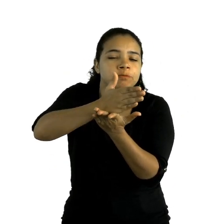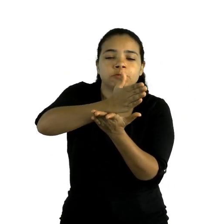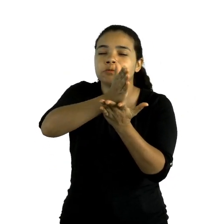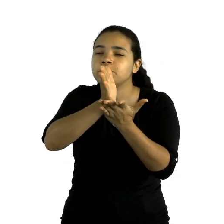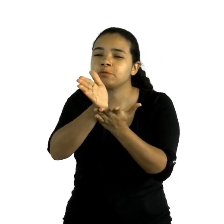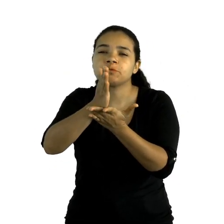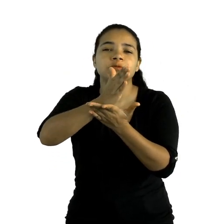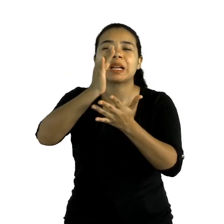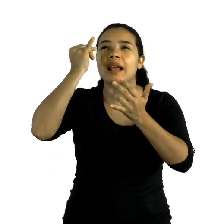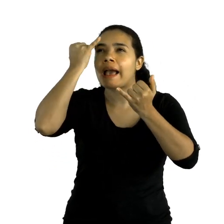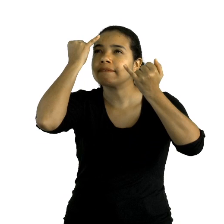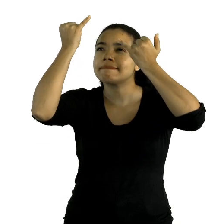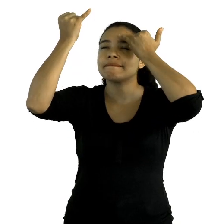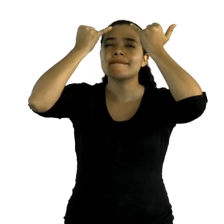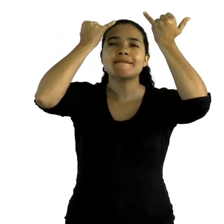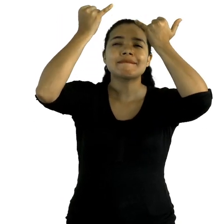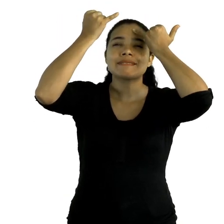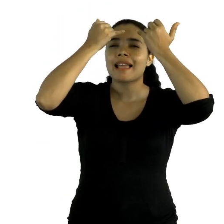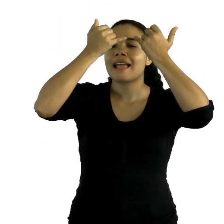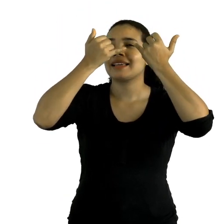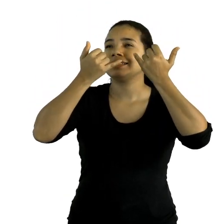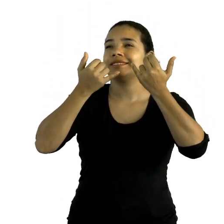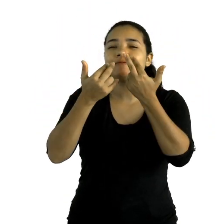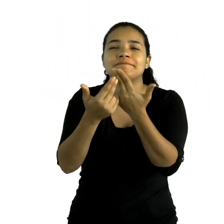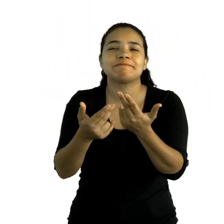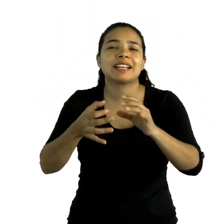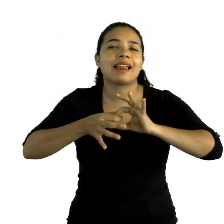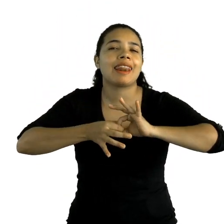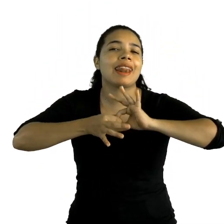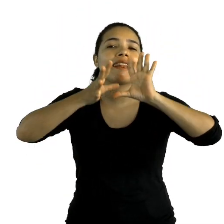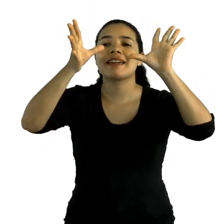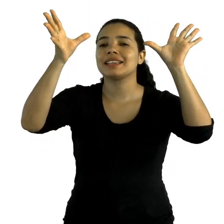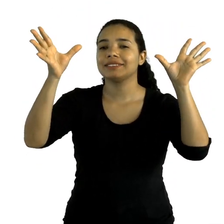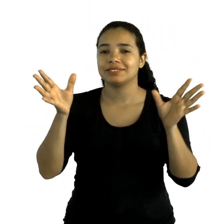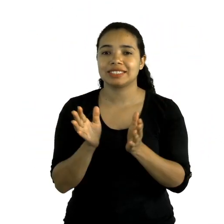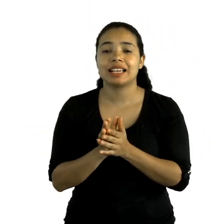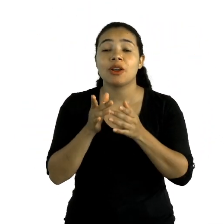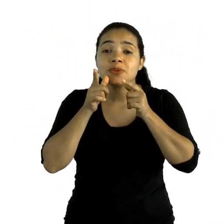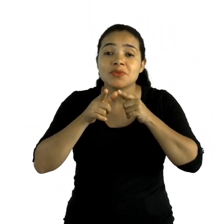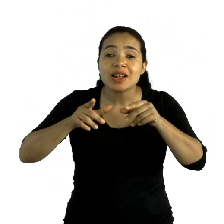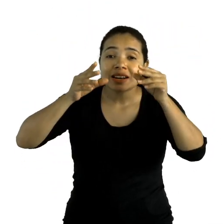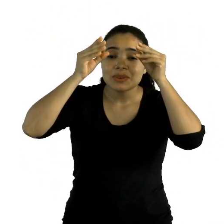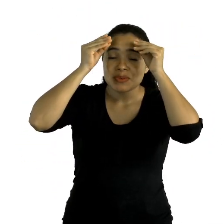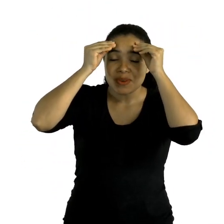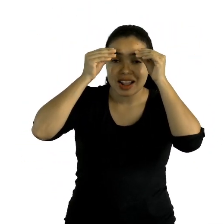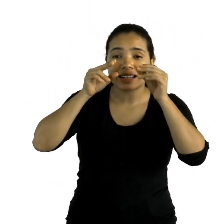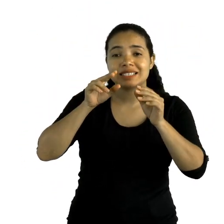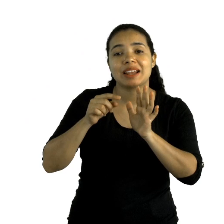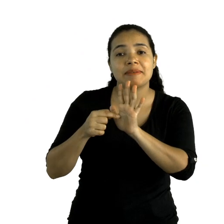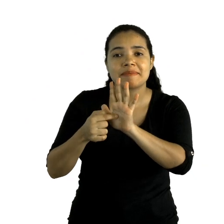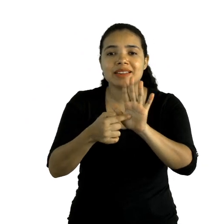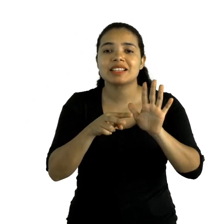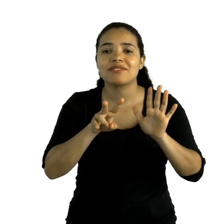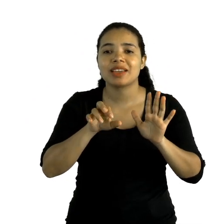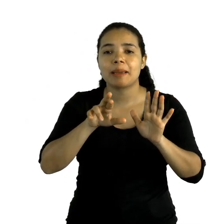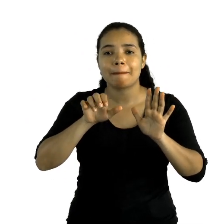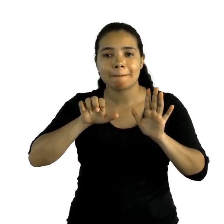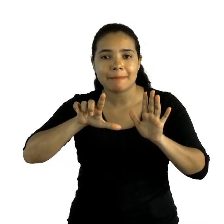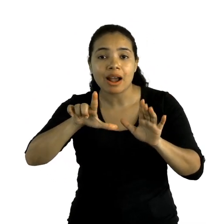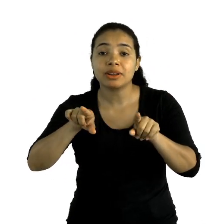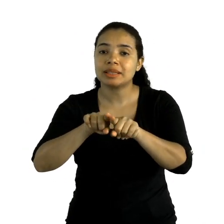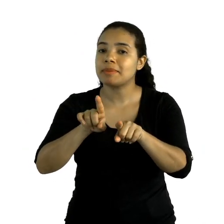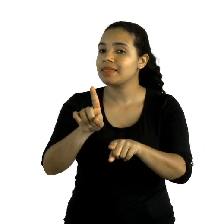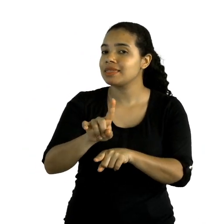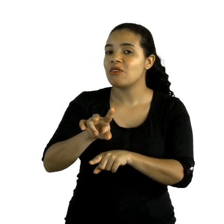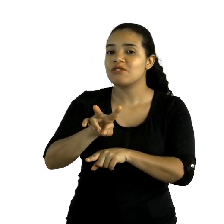ideias. Ele pode ou não haver rimas. Apresenta uma linguagem verbal e não verbal,